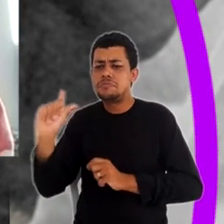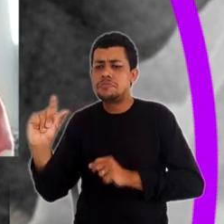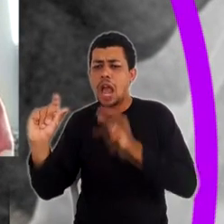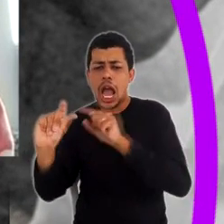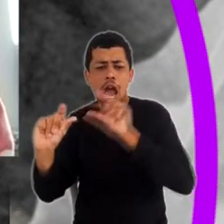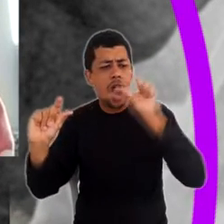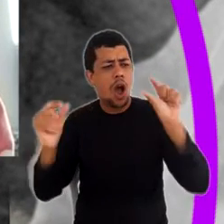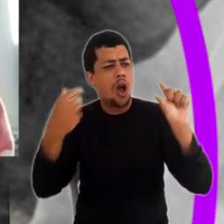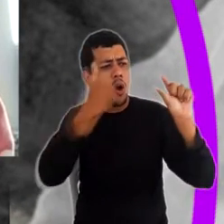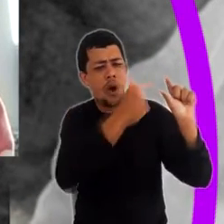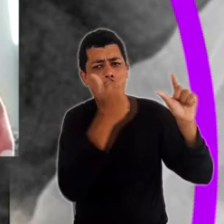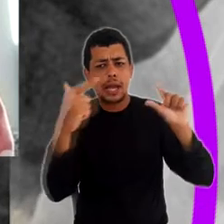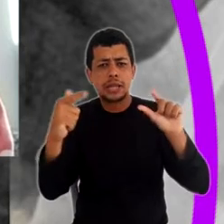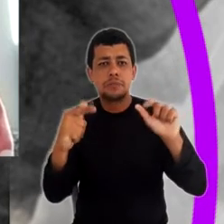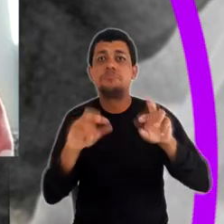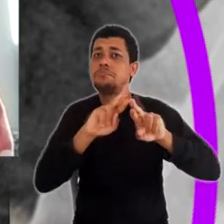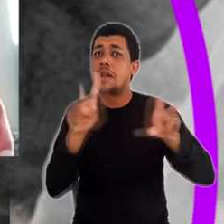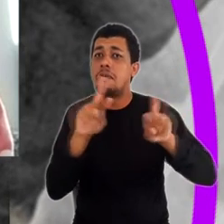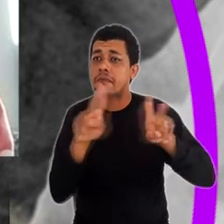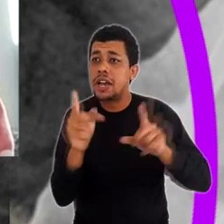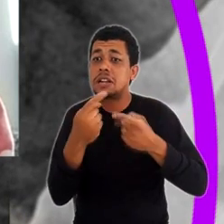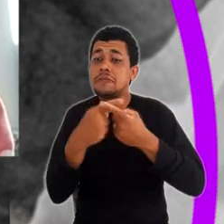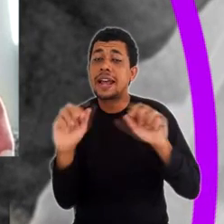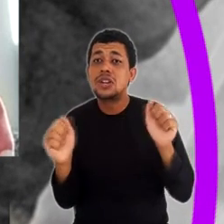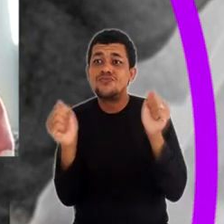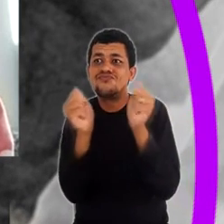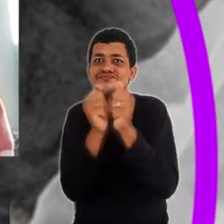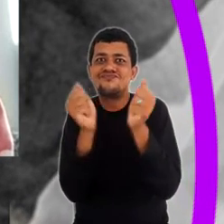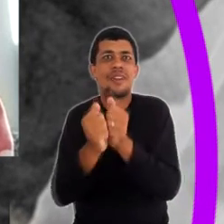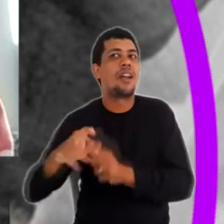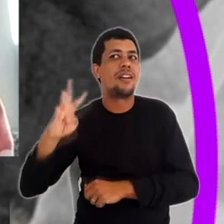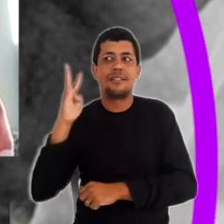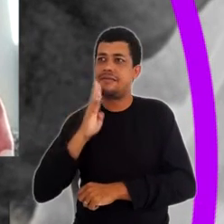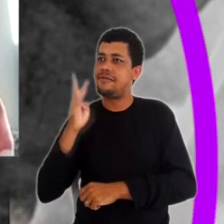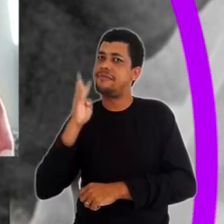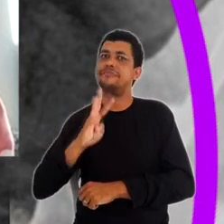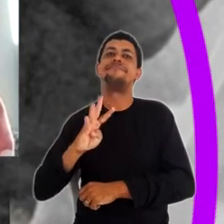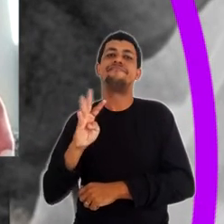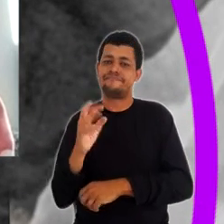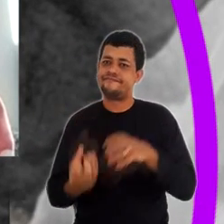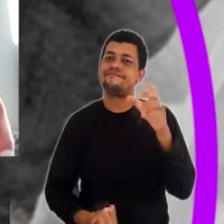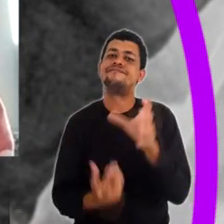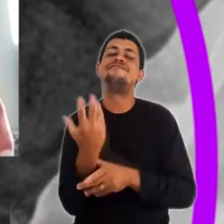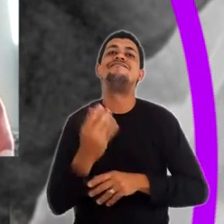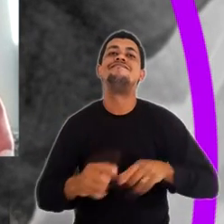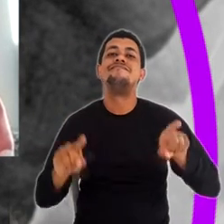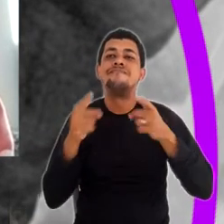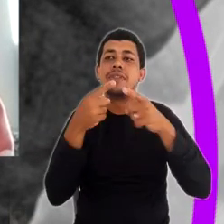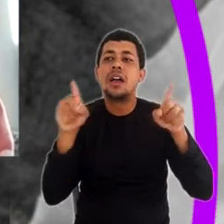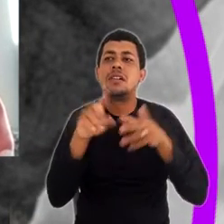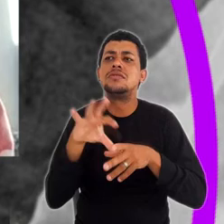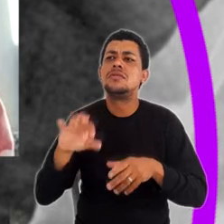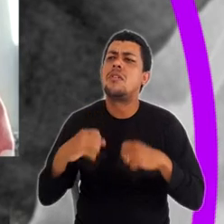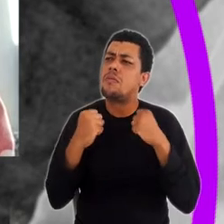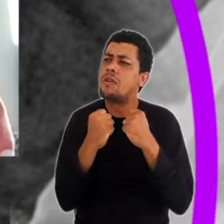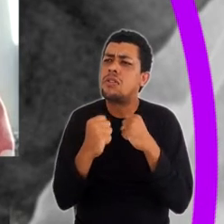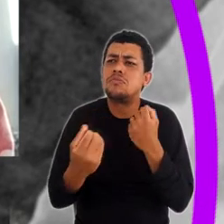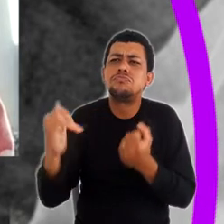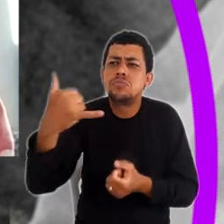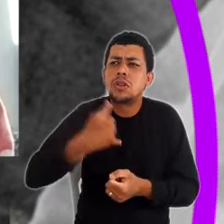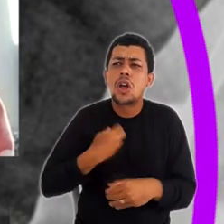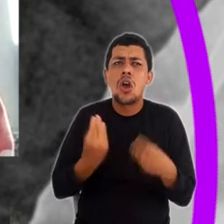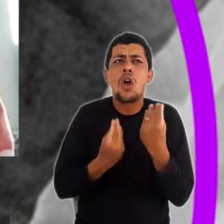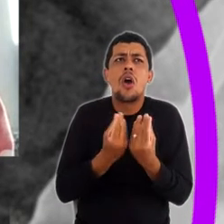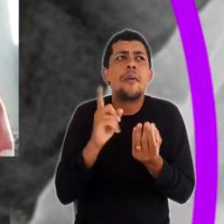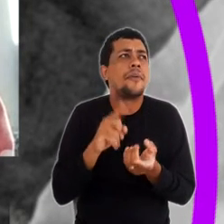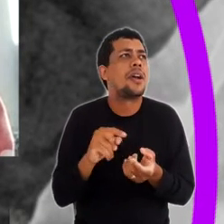a Kisha e canta de outro jeito, ou como fossem mensagens que se juntam e formam uma música. Daí vocês podem contar pra gente